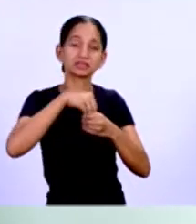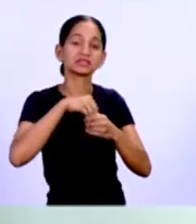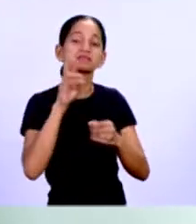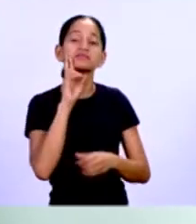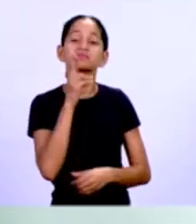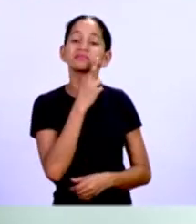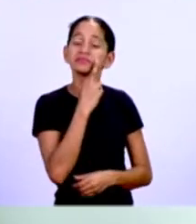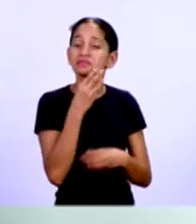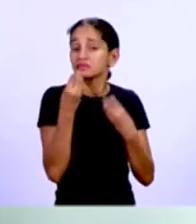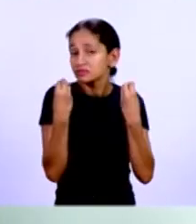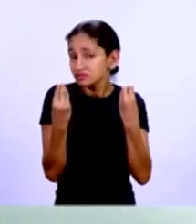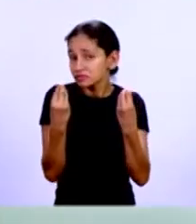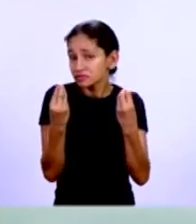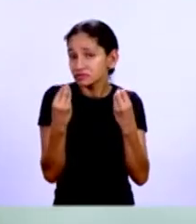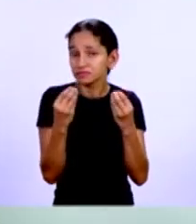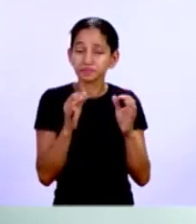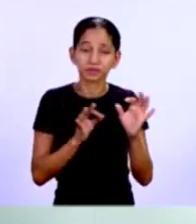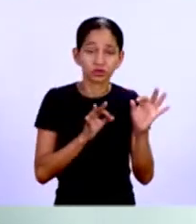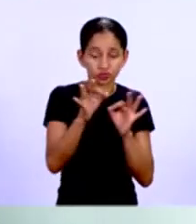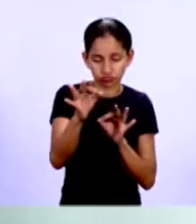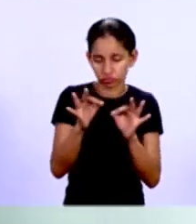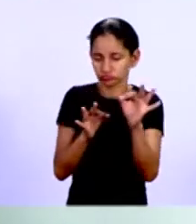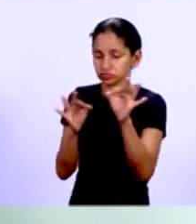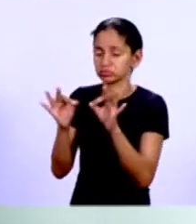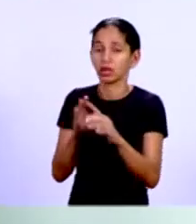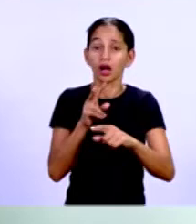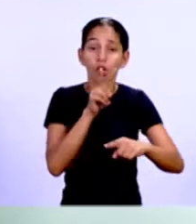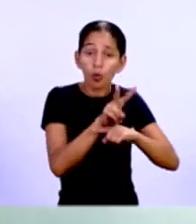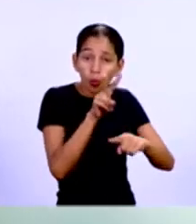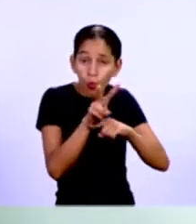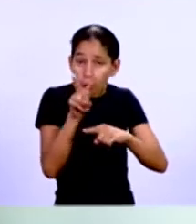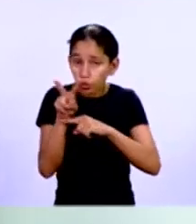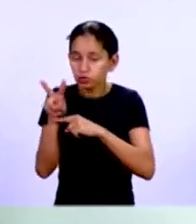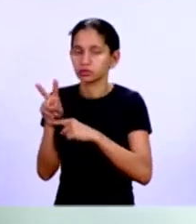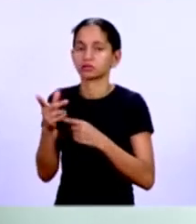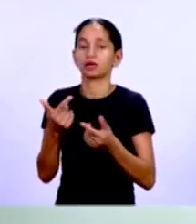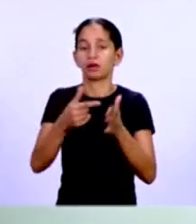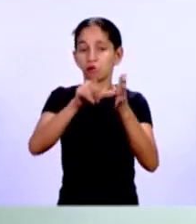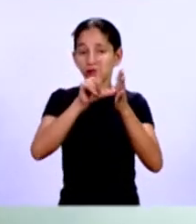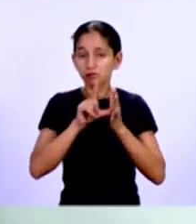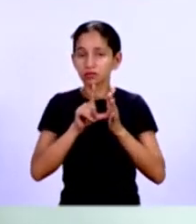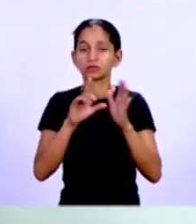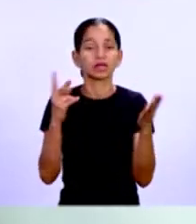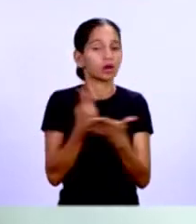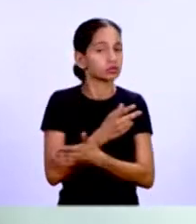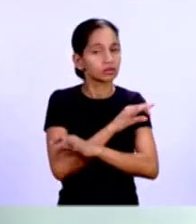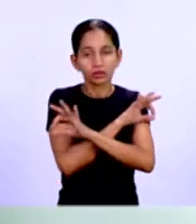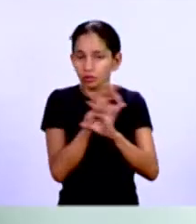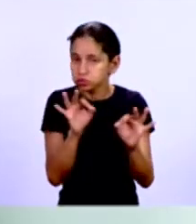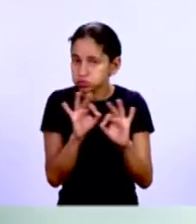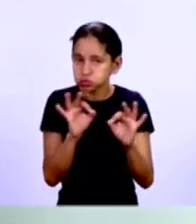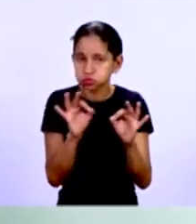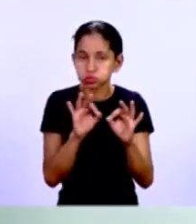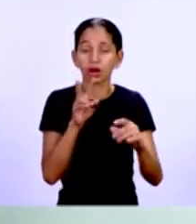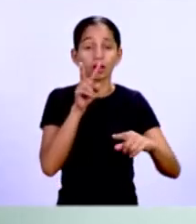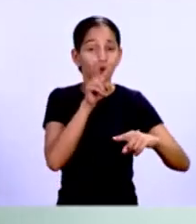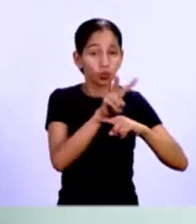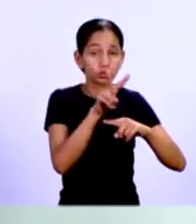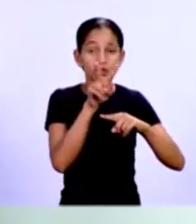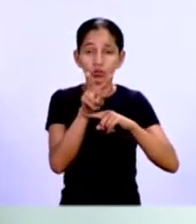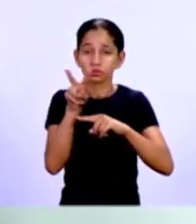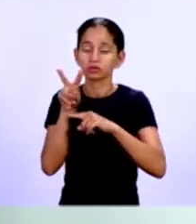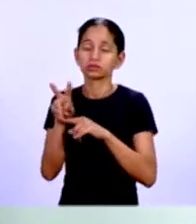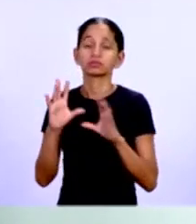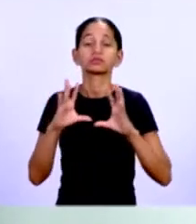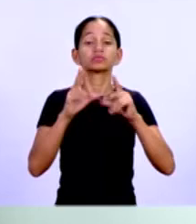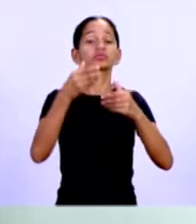um sistema de higiene dentro da sua empresa. Você pode contar com detetizações e vários outros procedimentos que